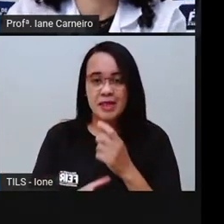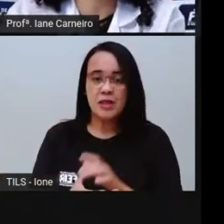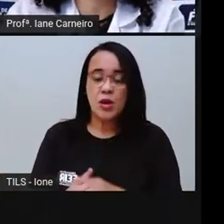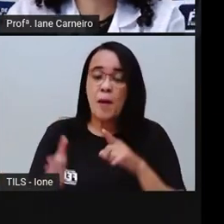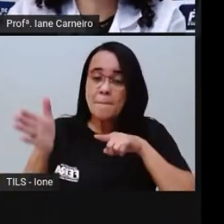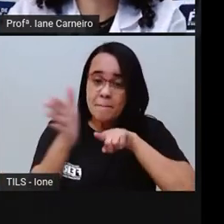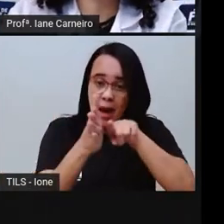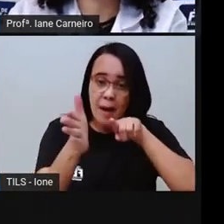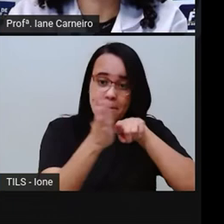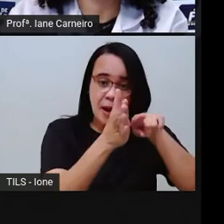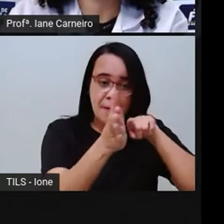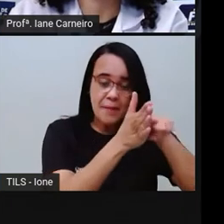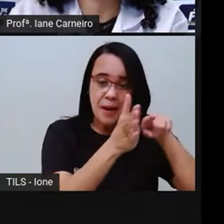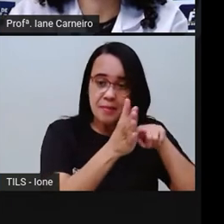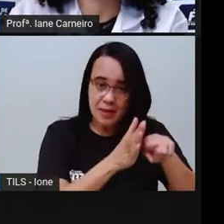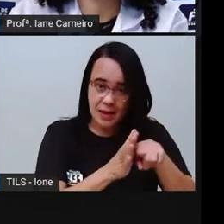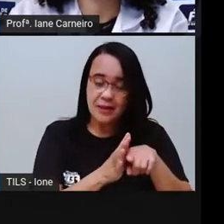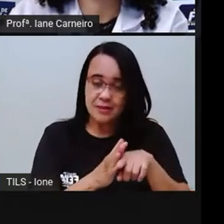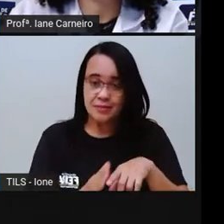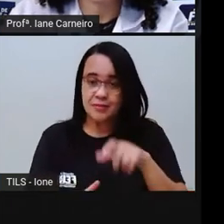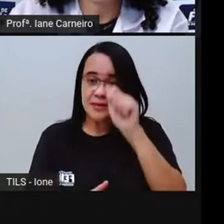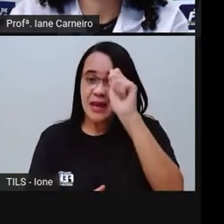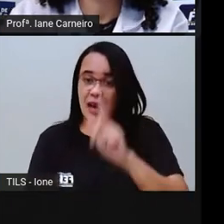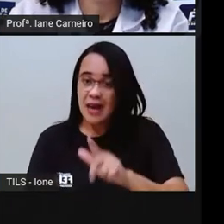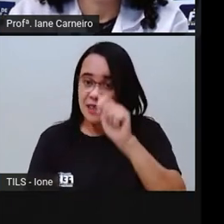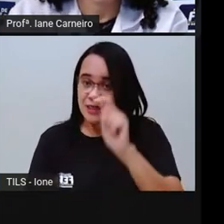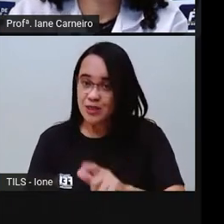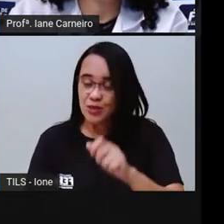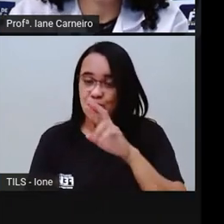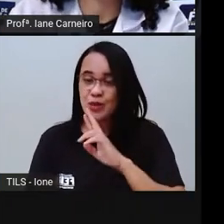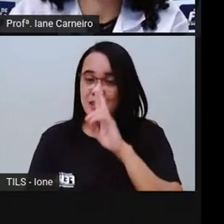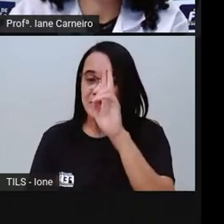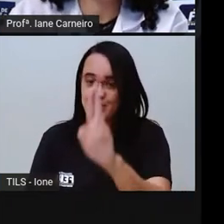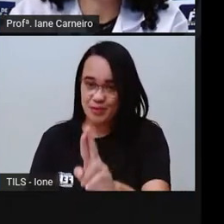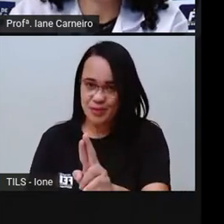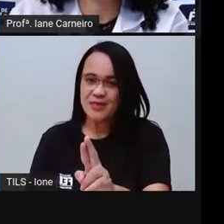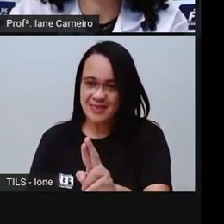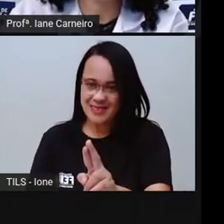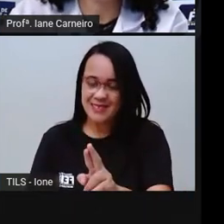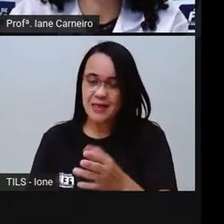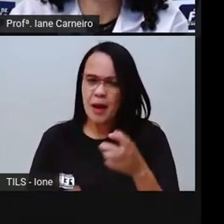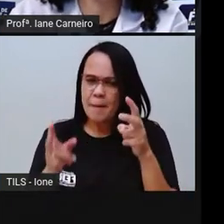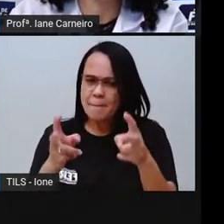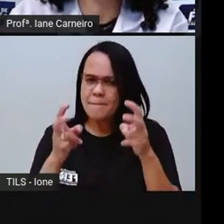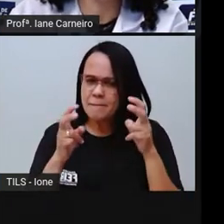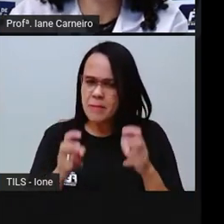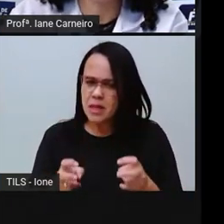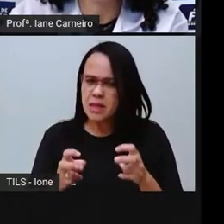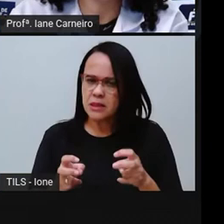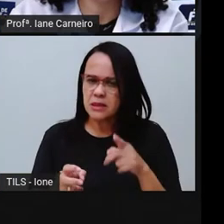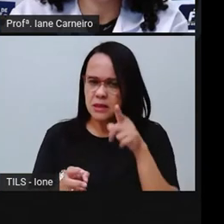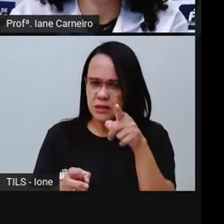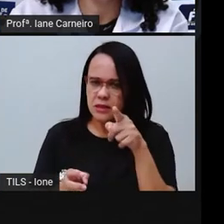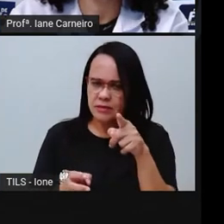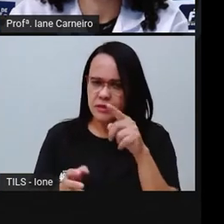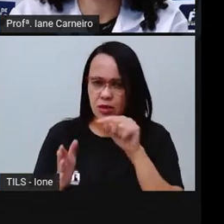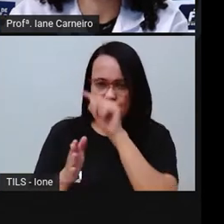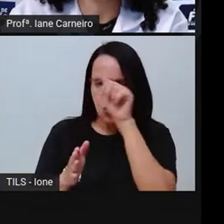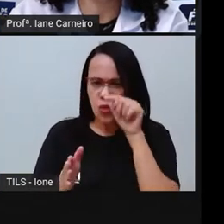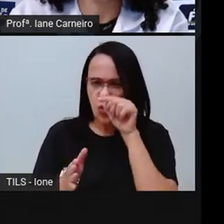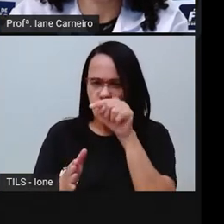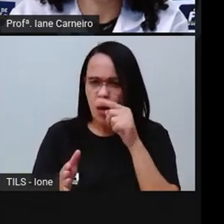as perguntas ó e de azul vou estar respostas percebam que aqui terminou com a interrogação